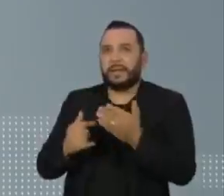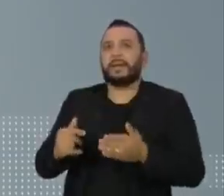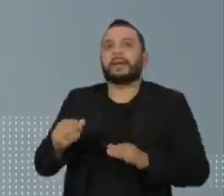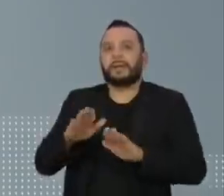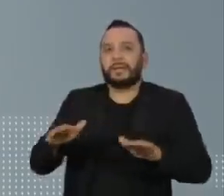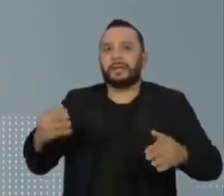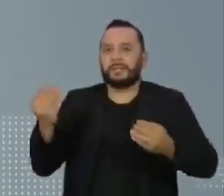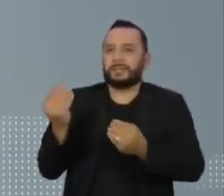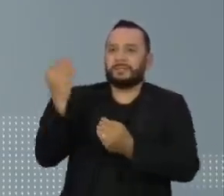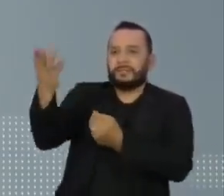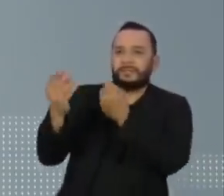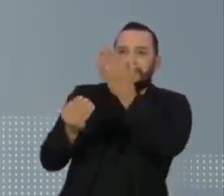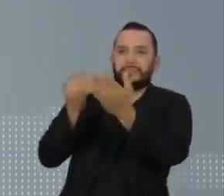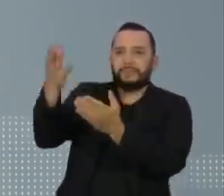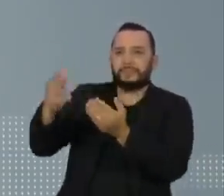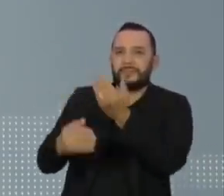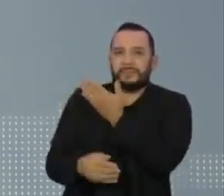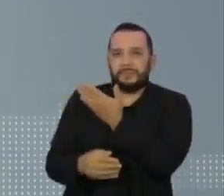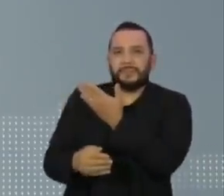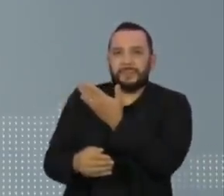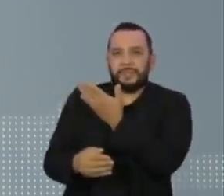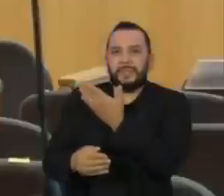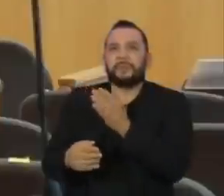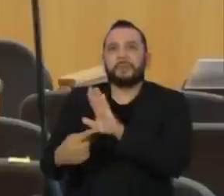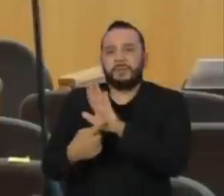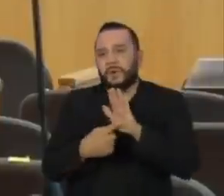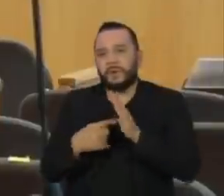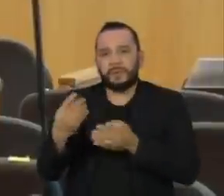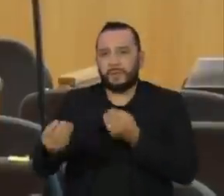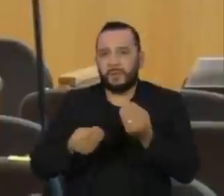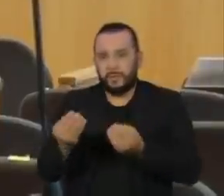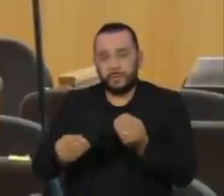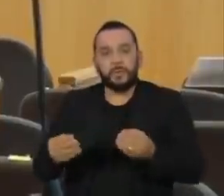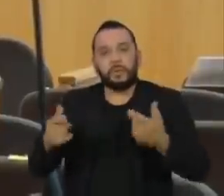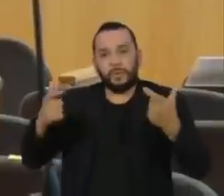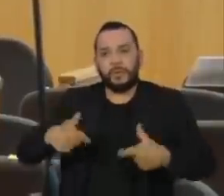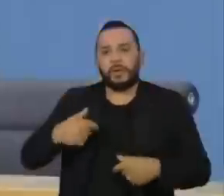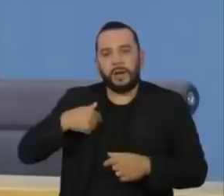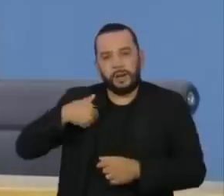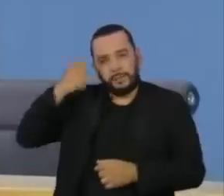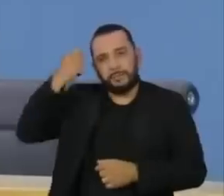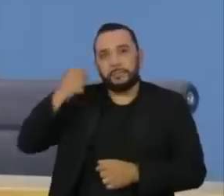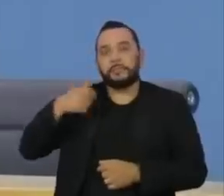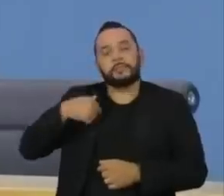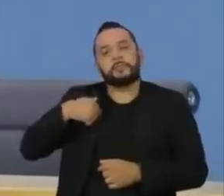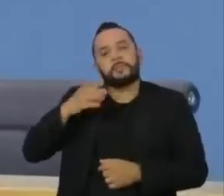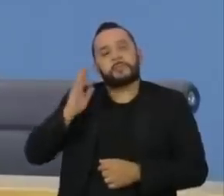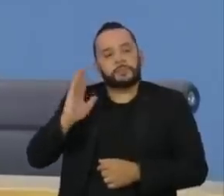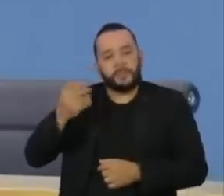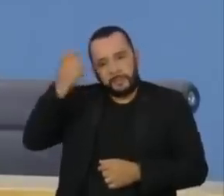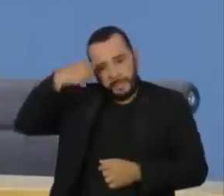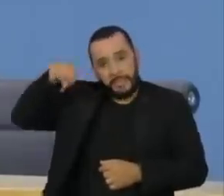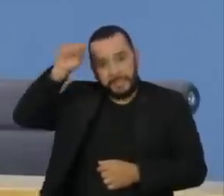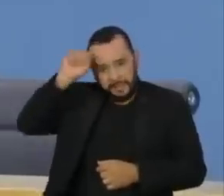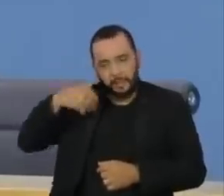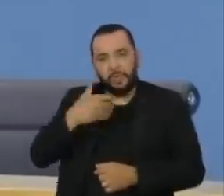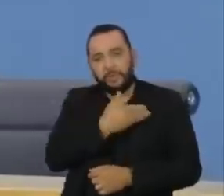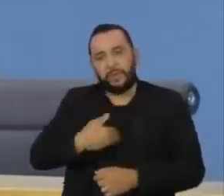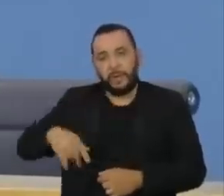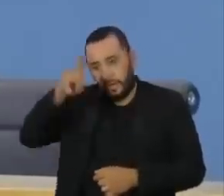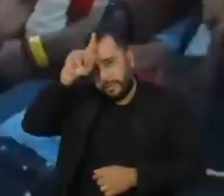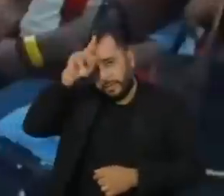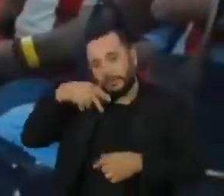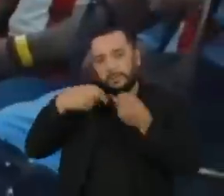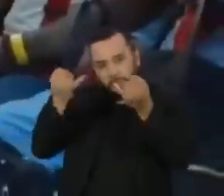sendo passadas para dentro do aeroporto por cima do muro refletem o drama em Berlim o governo alemão disse que havia feridos entre as 1.600